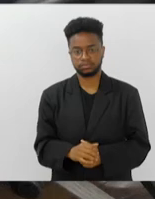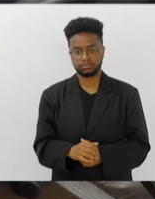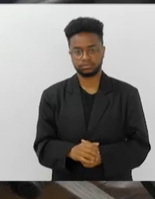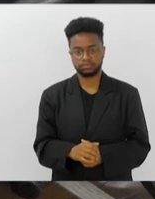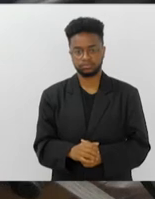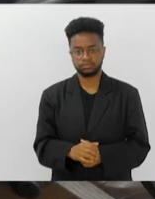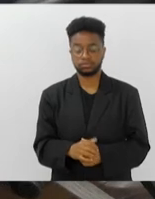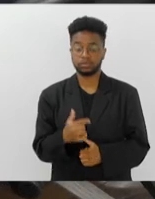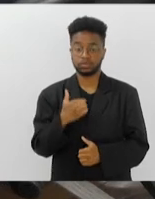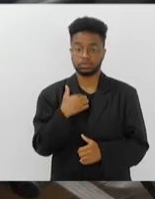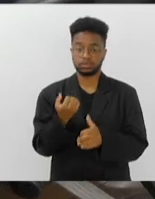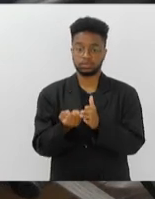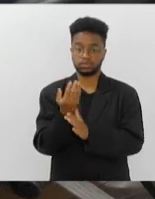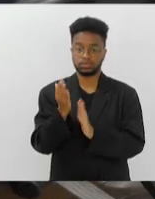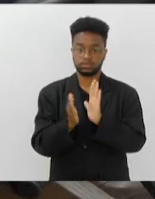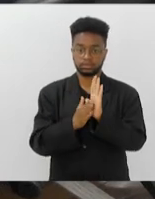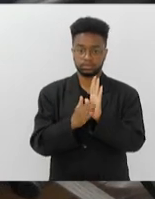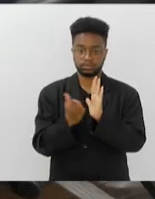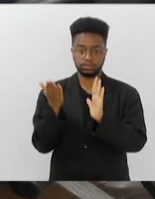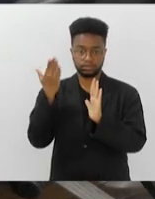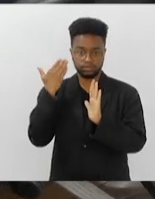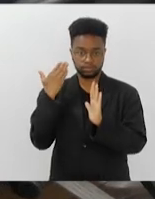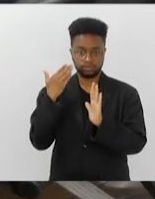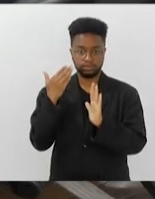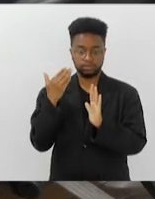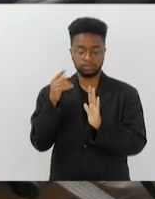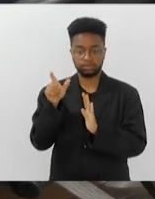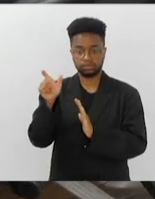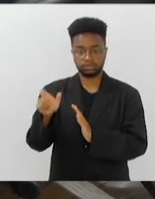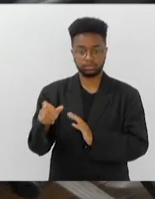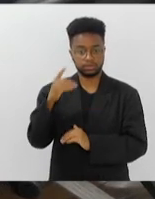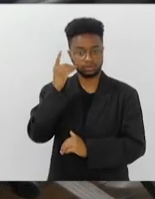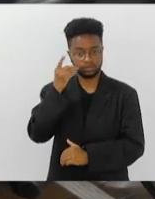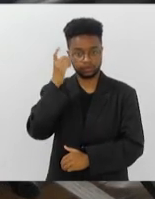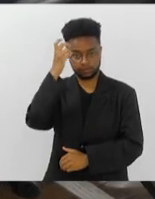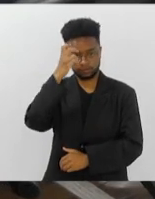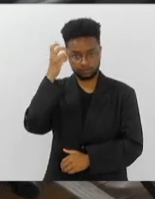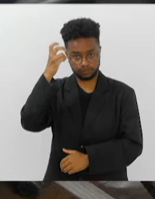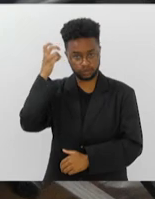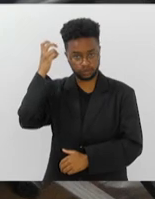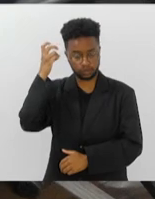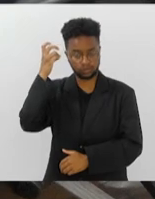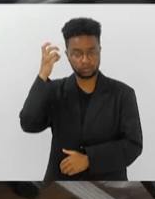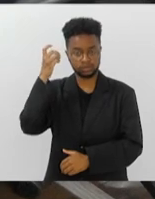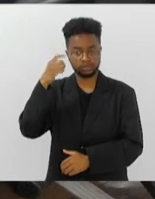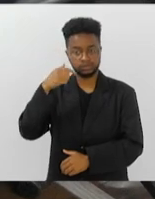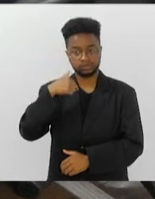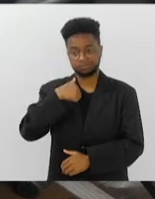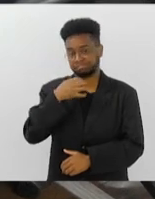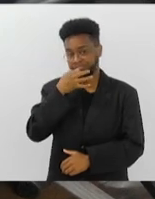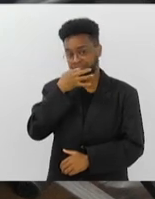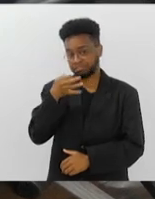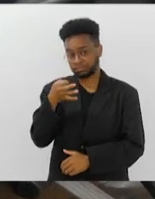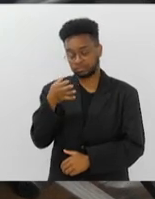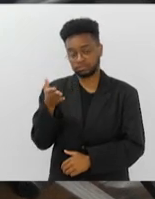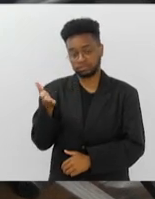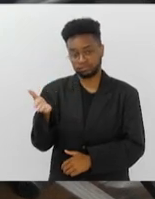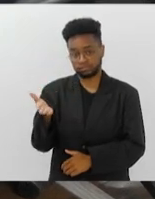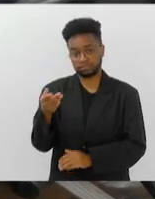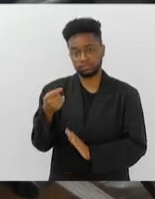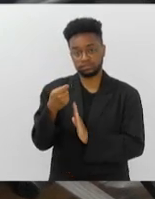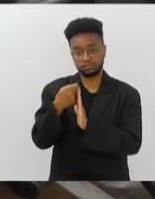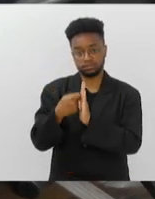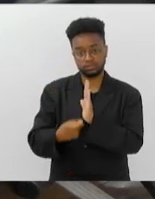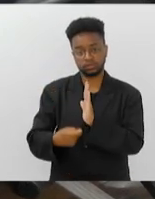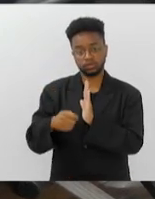até proposto à época a deputada Verônica de redigir, né,